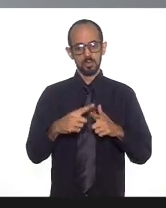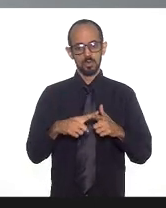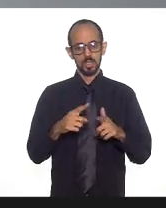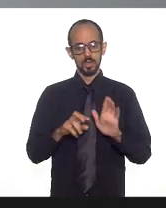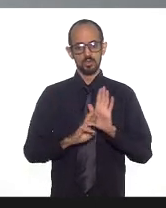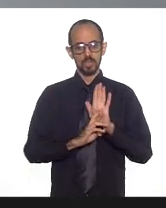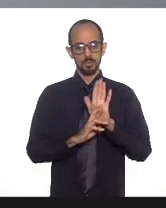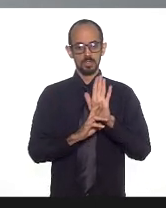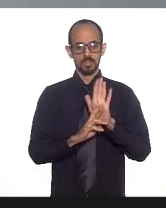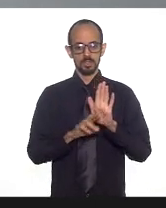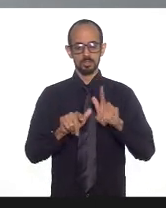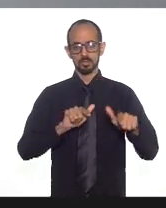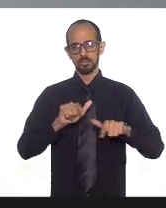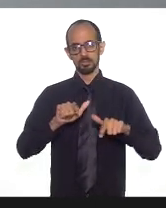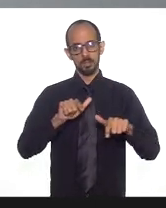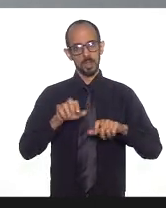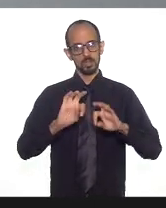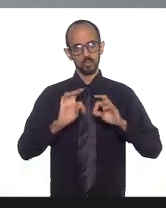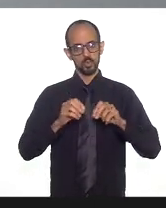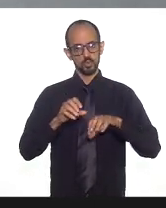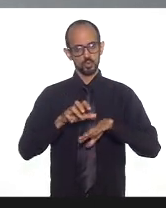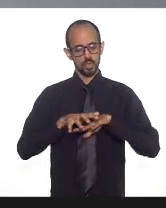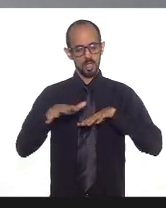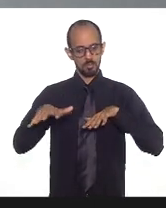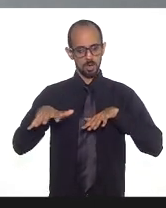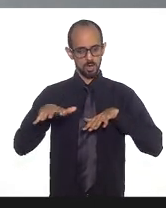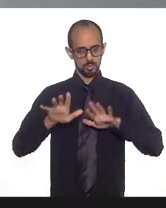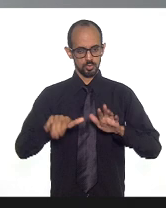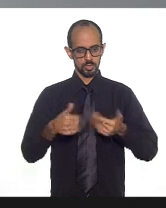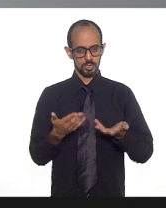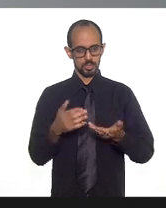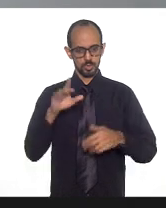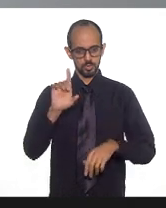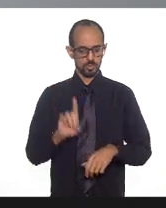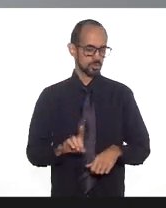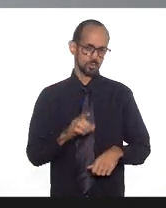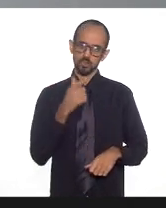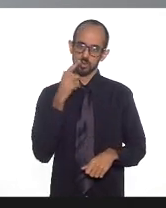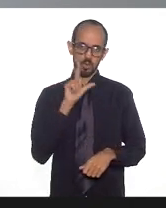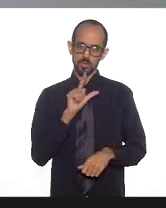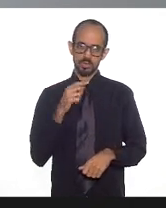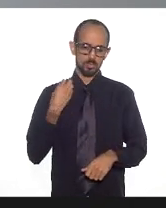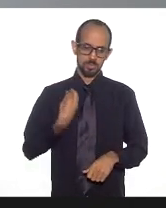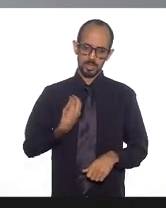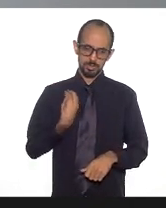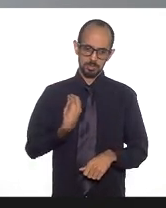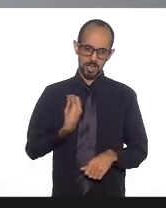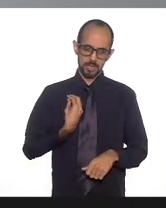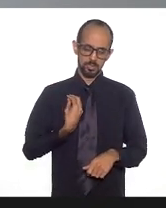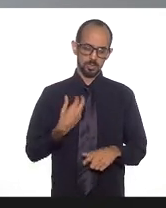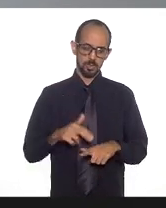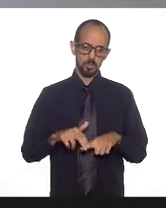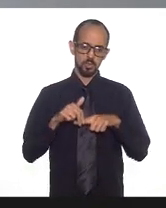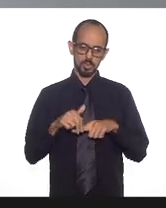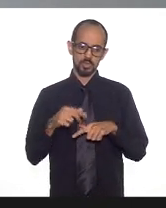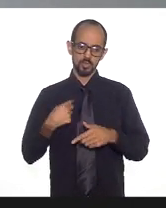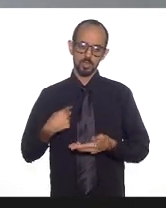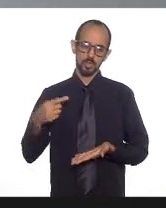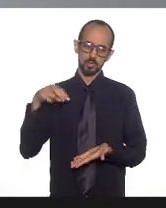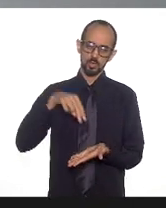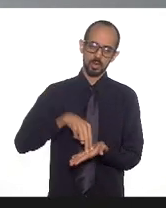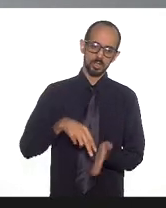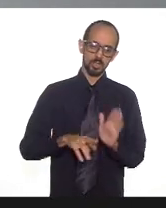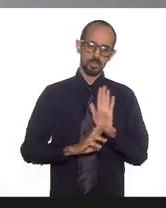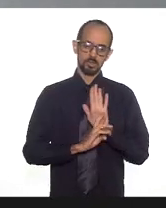em trabalhos remotos. Então, a direção colegiada não pôde estar participando e me deu essa representação hoje e da plenária também